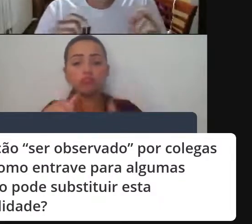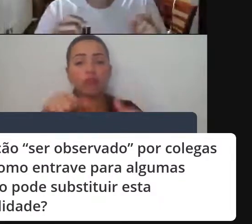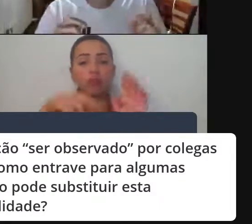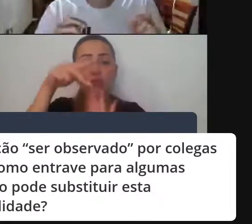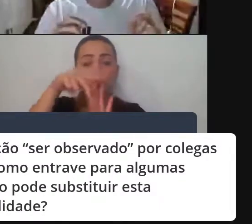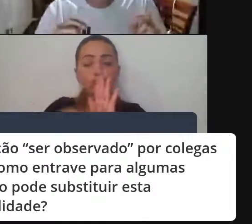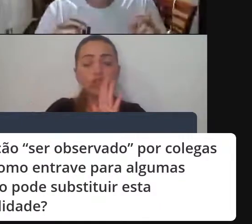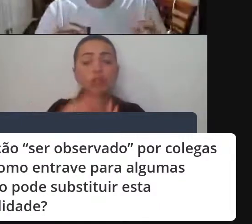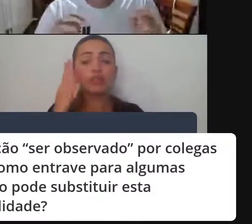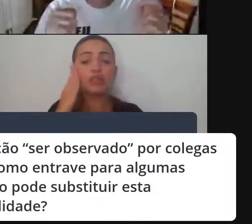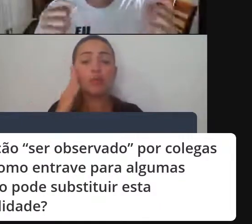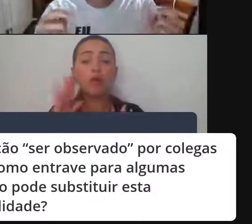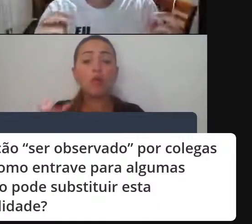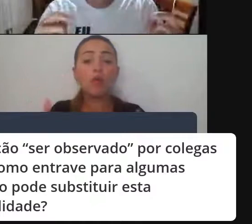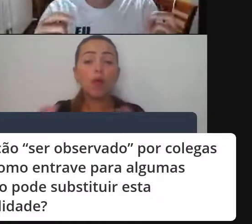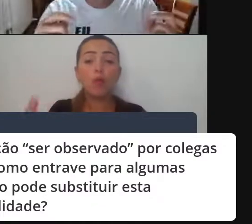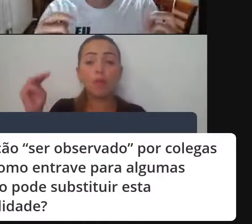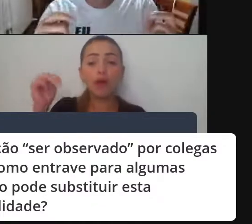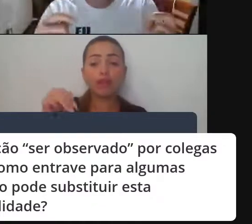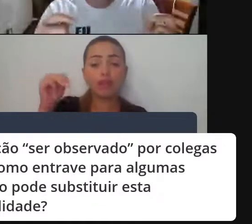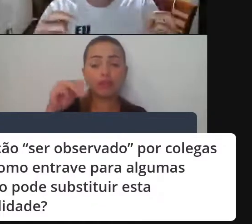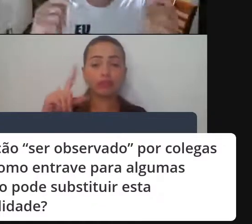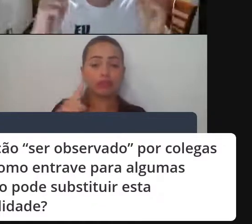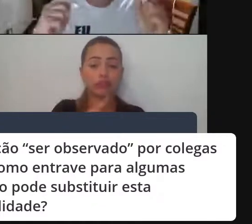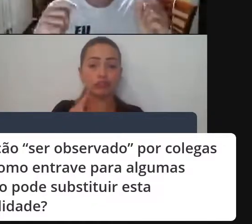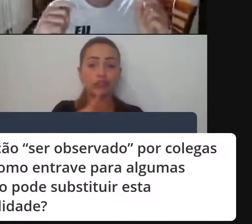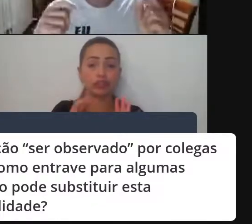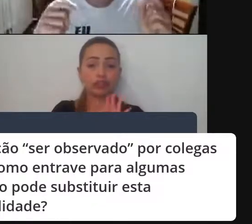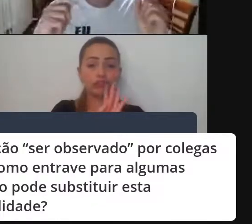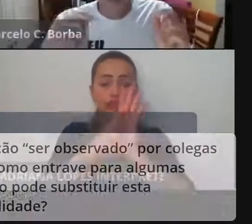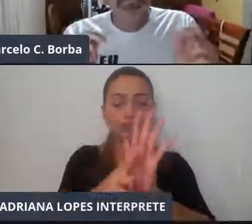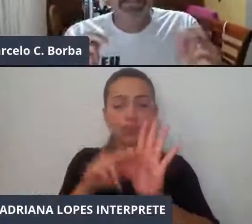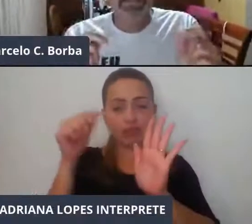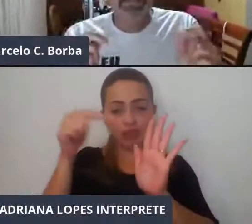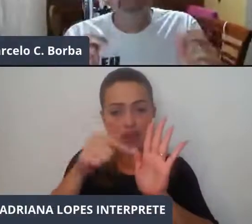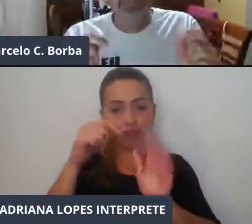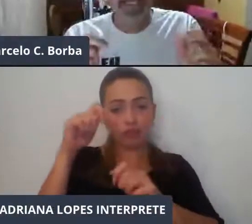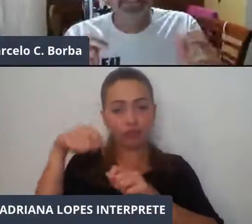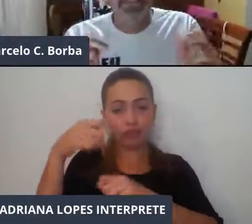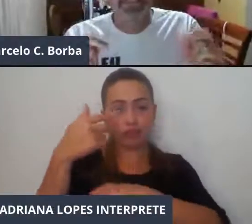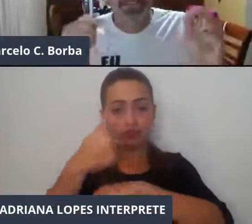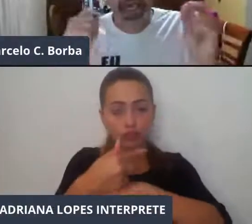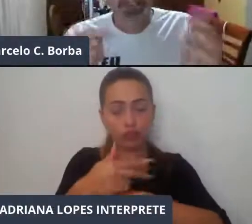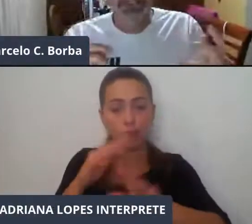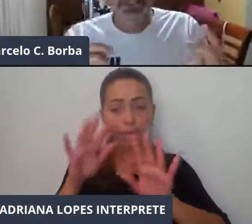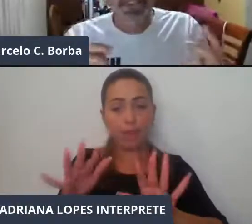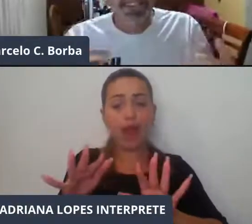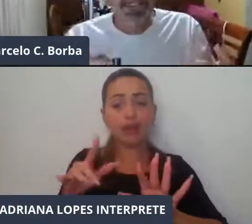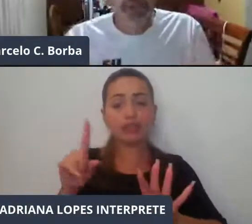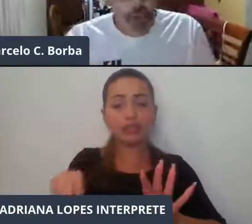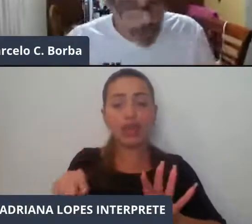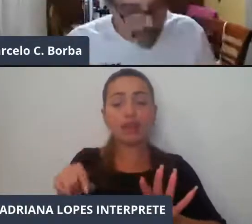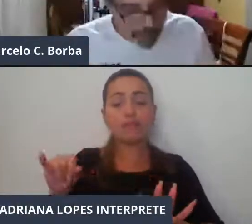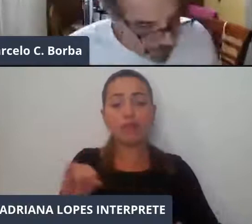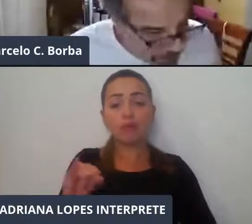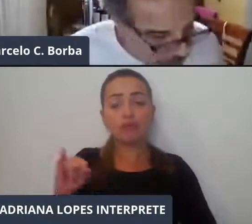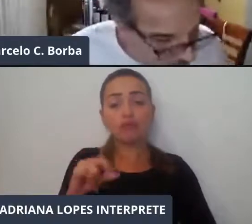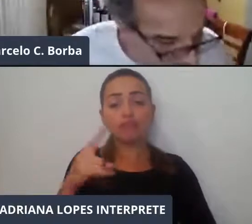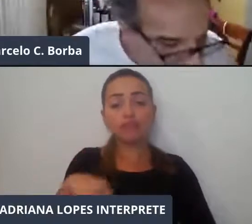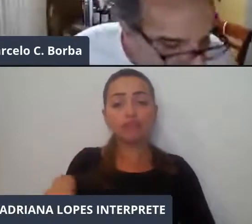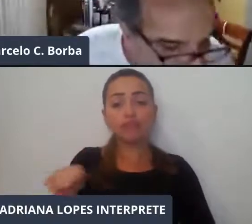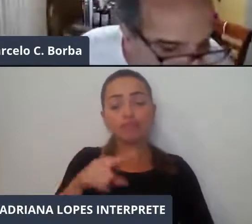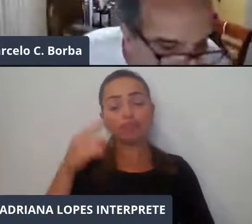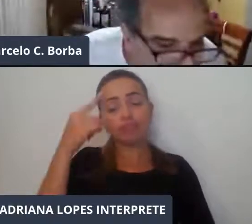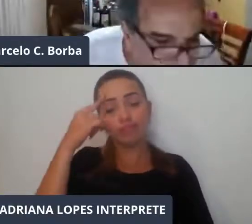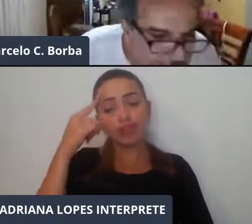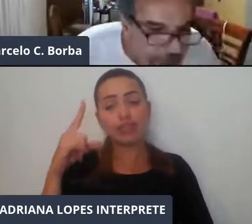que matemática era expressa na forma de vídeo. Mas como o meio é parte da mensagem, a gente tem,